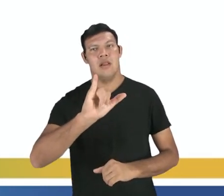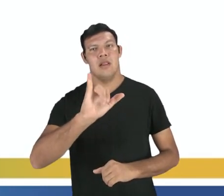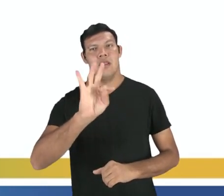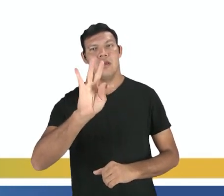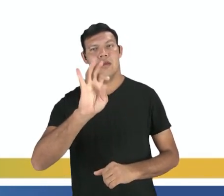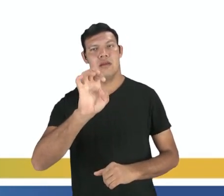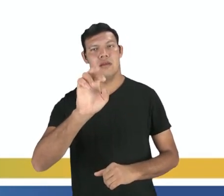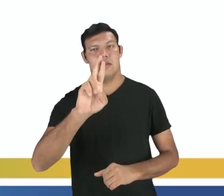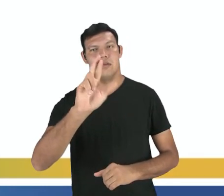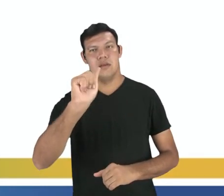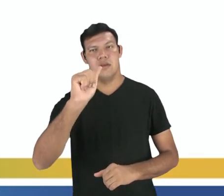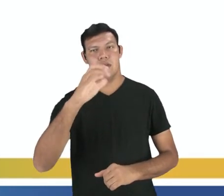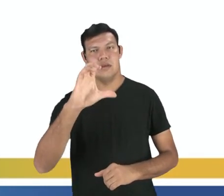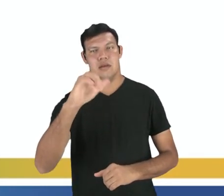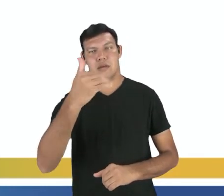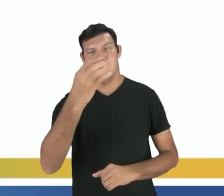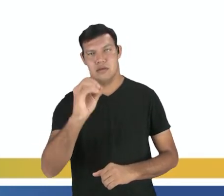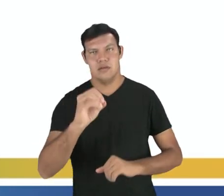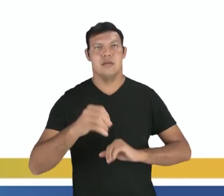aliteração, alliteration.